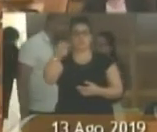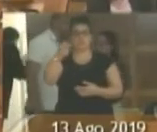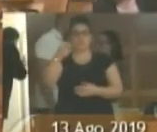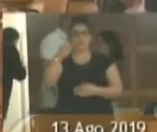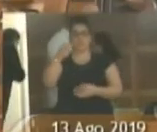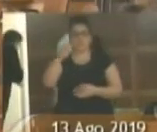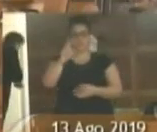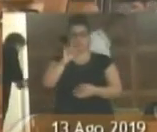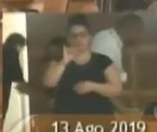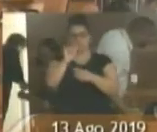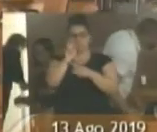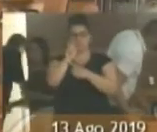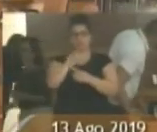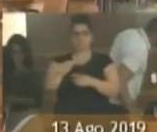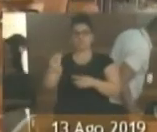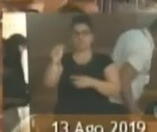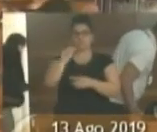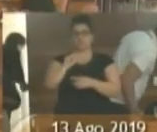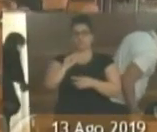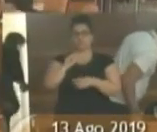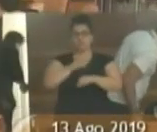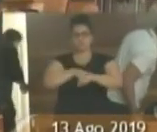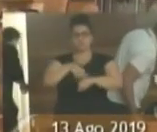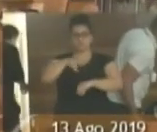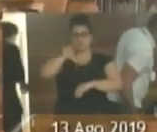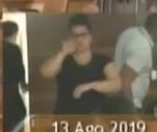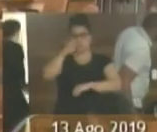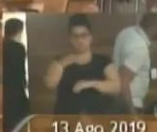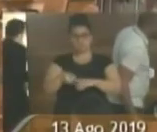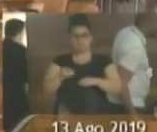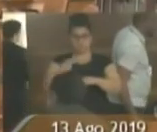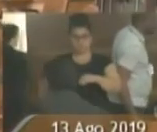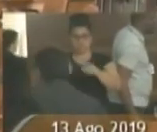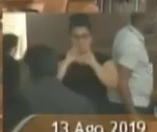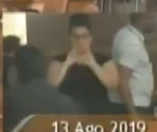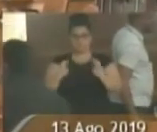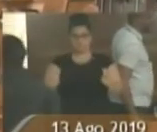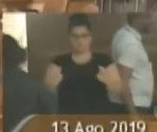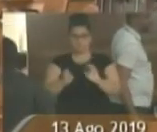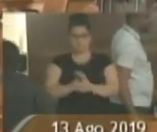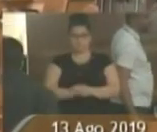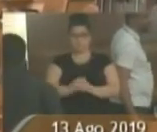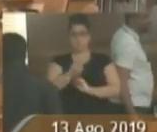realizada no dia 15 de agosto do corrente ano, às 9 horas, no plenário, presidente Benedito